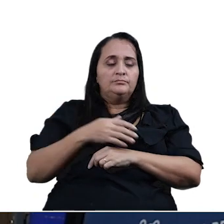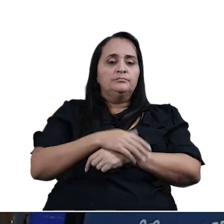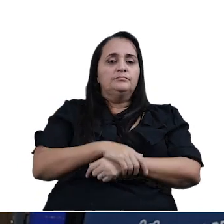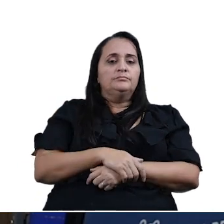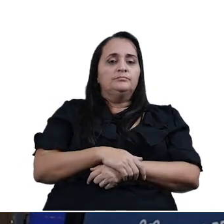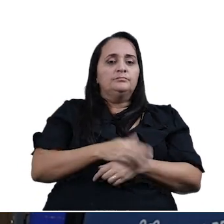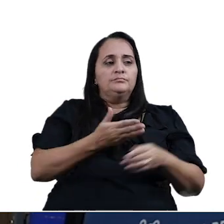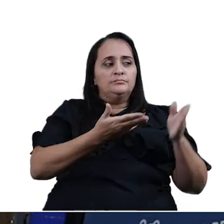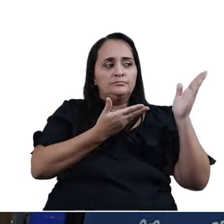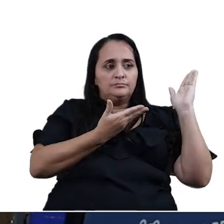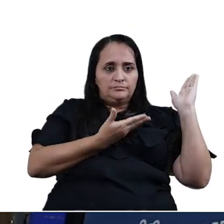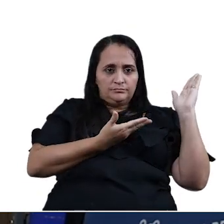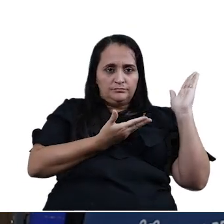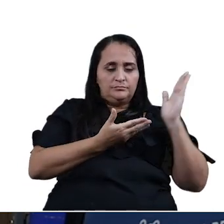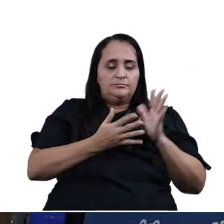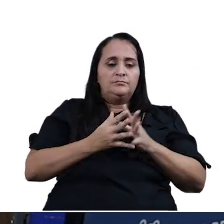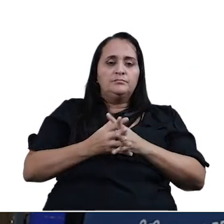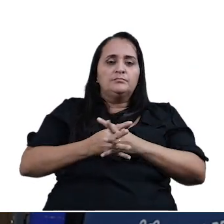200